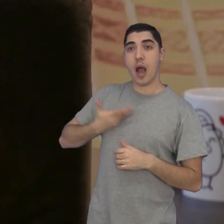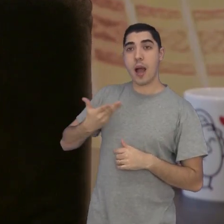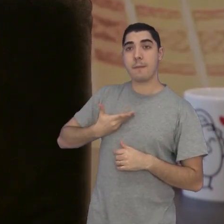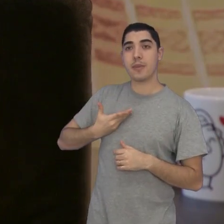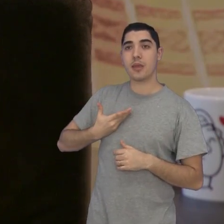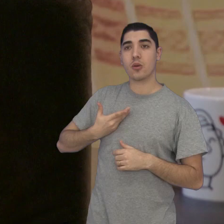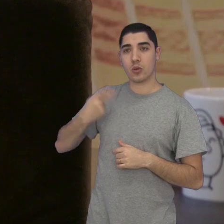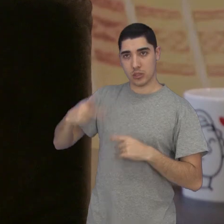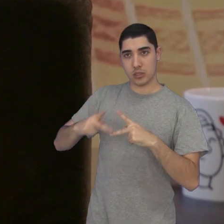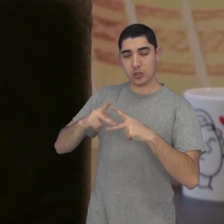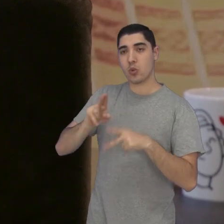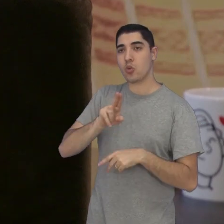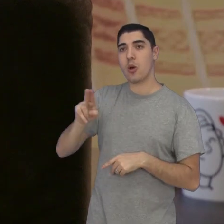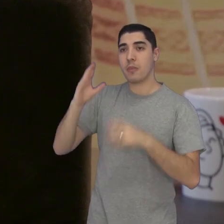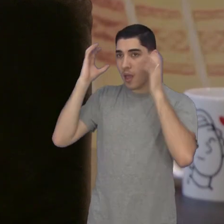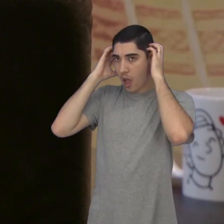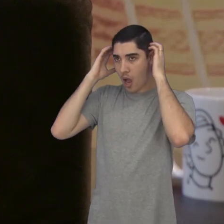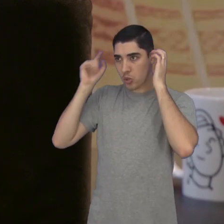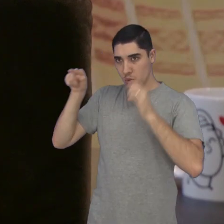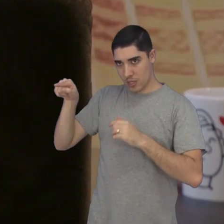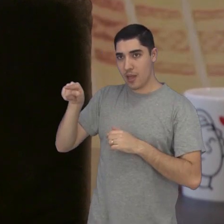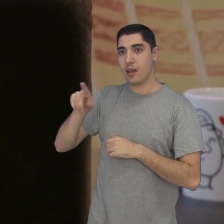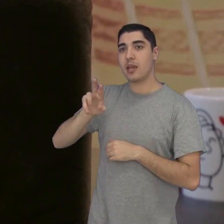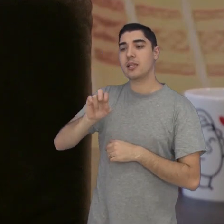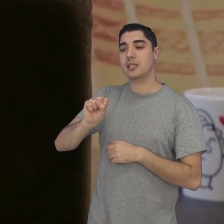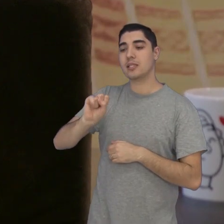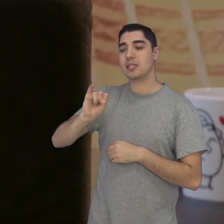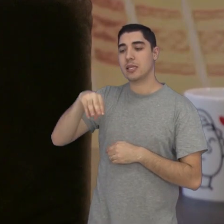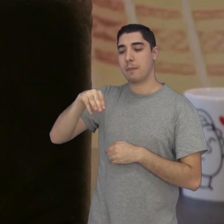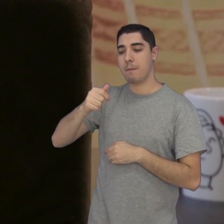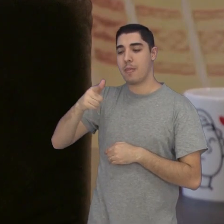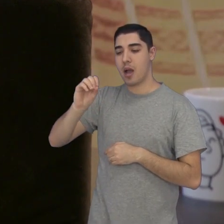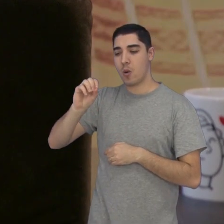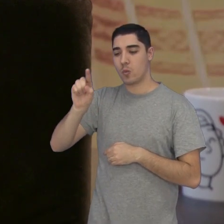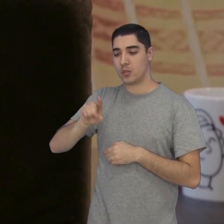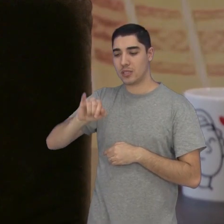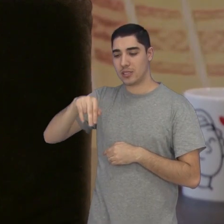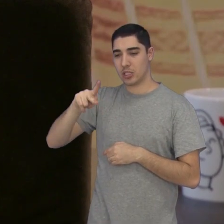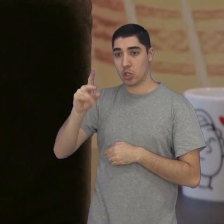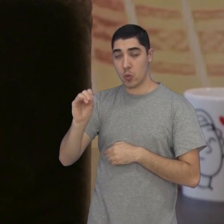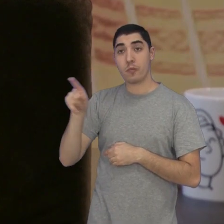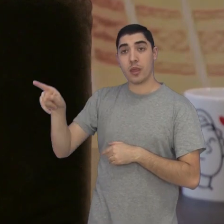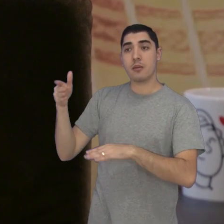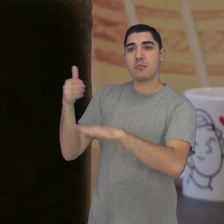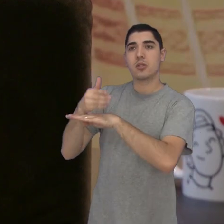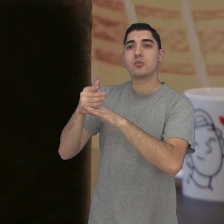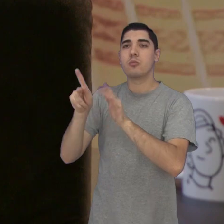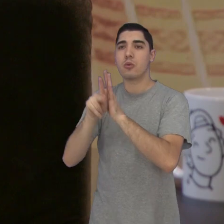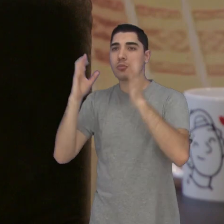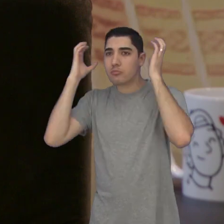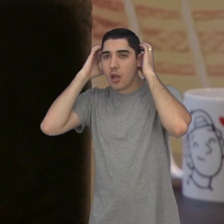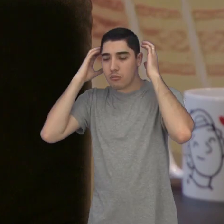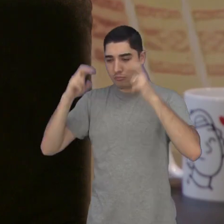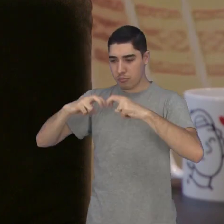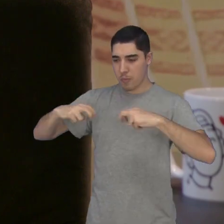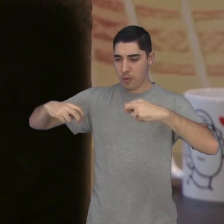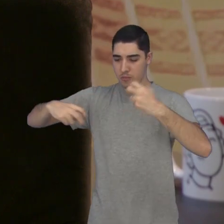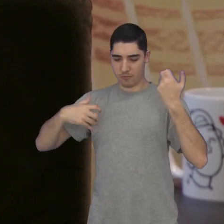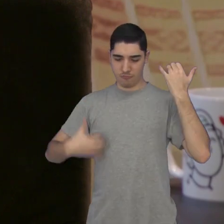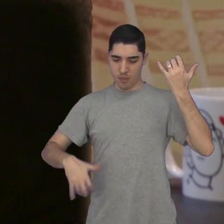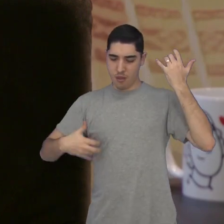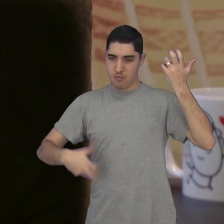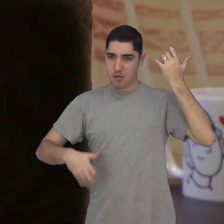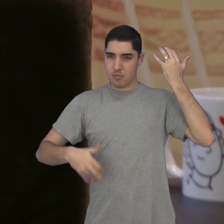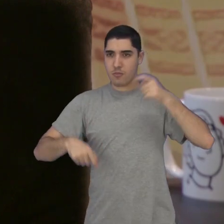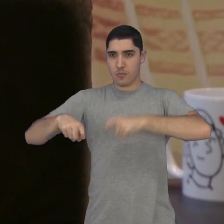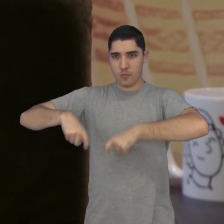São José, que é o radialista Simãozinho, eu participei de um evento sertanejo. Todo mundo, roda de viola, aquela comida